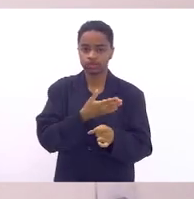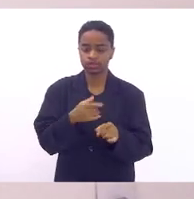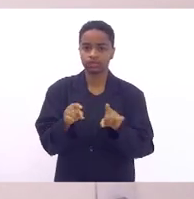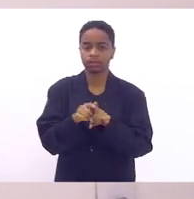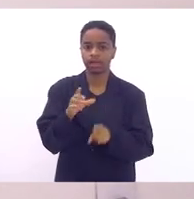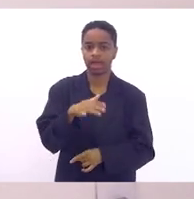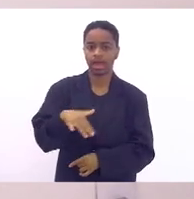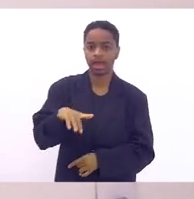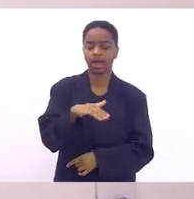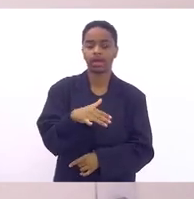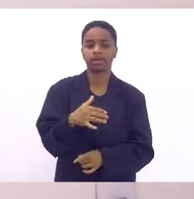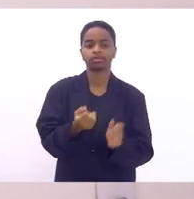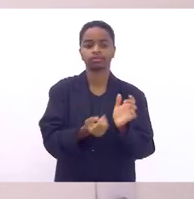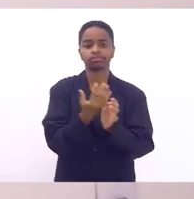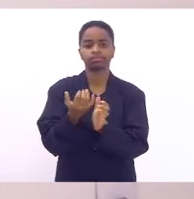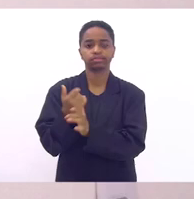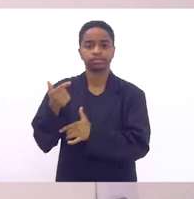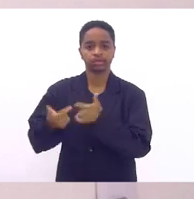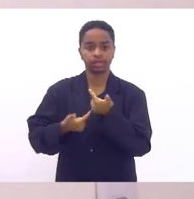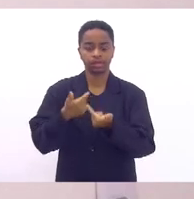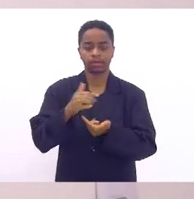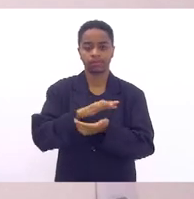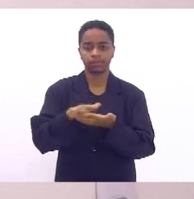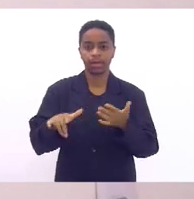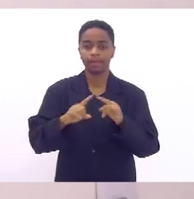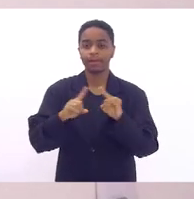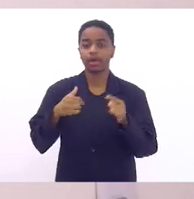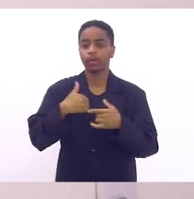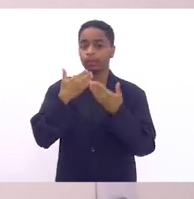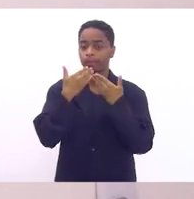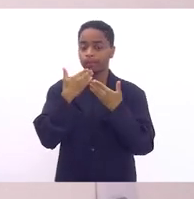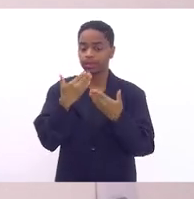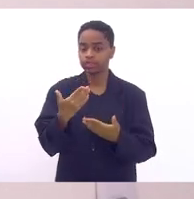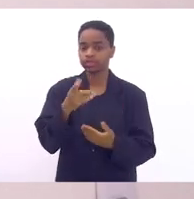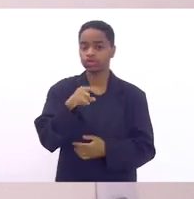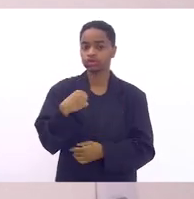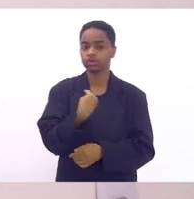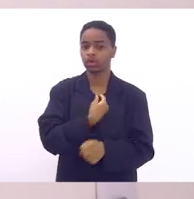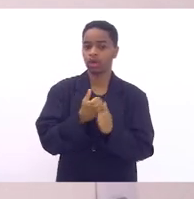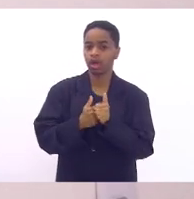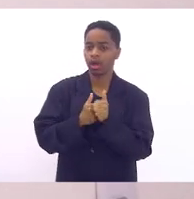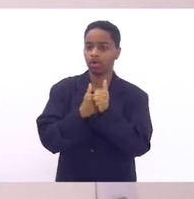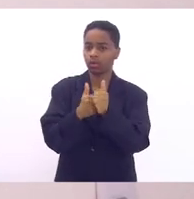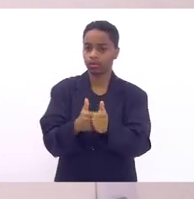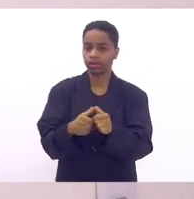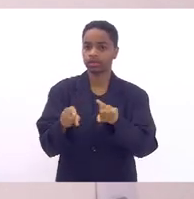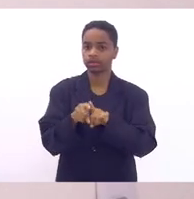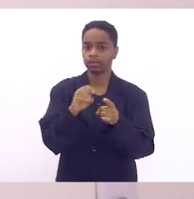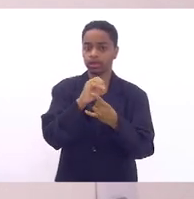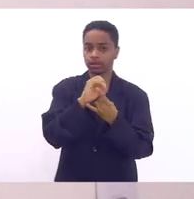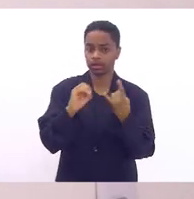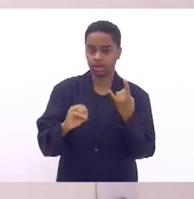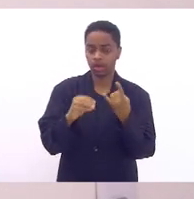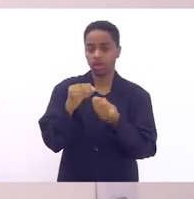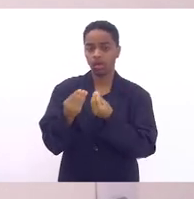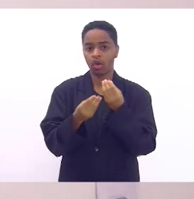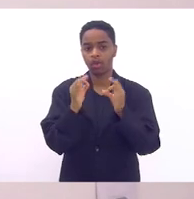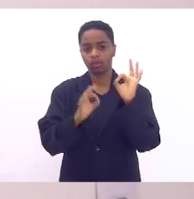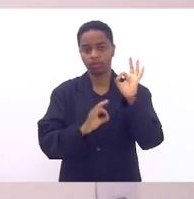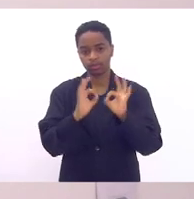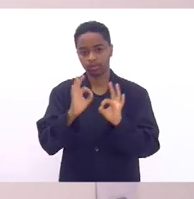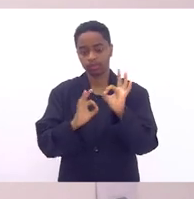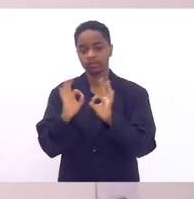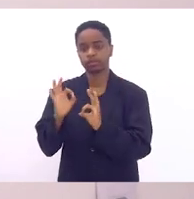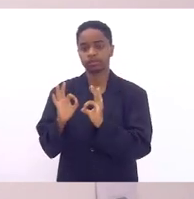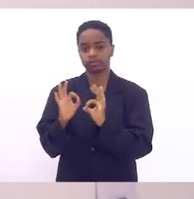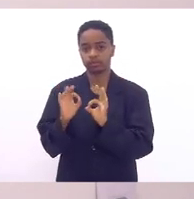gera empre Industrial aí eu sóa fazer um apelo da gente est acompanhando lá da fio Cruz dessa planta viu deputada